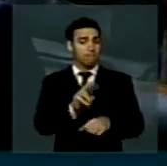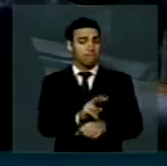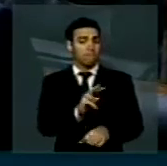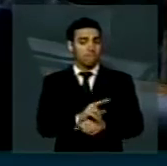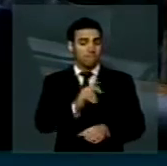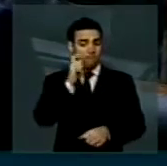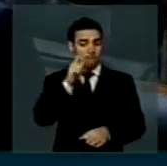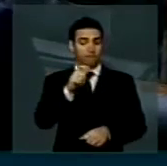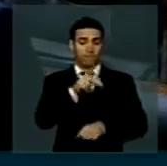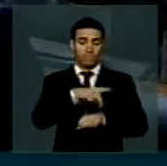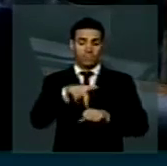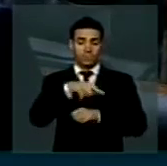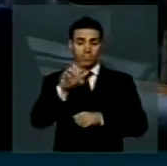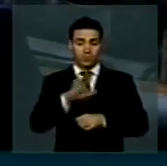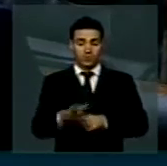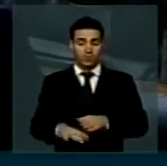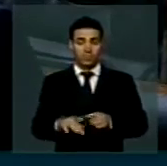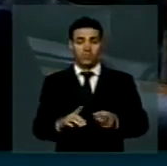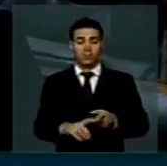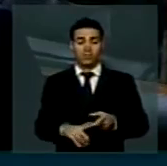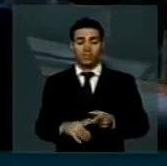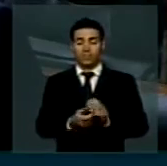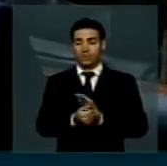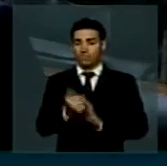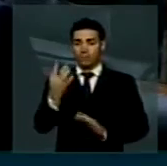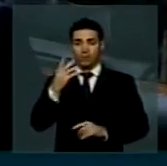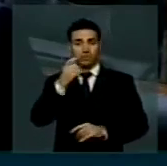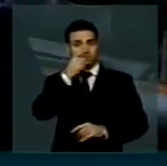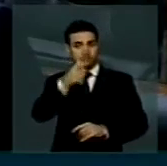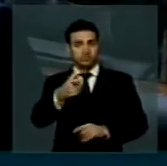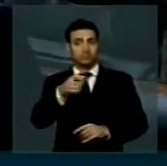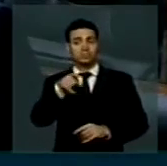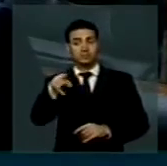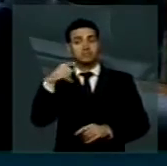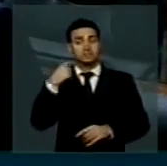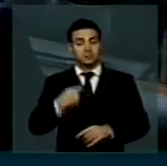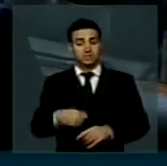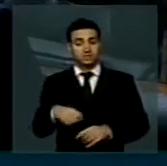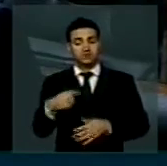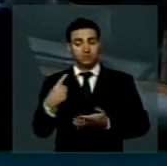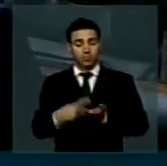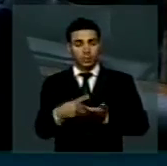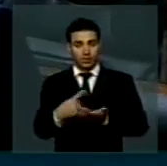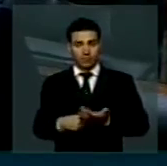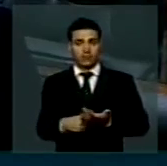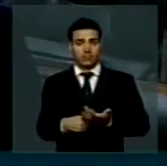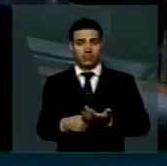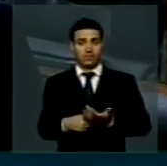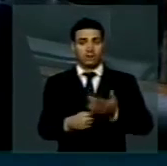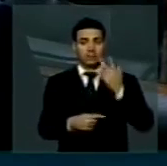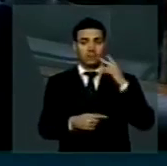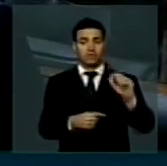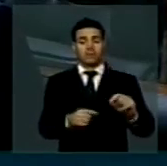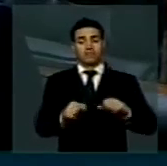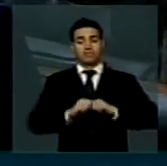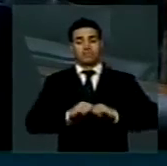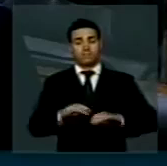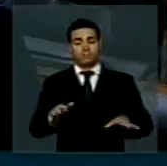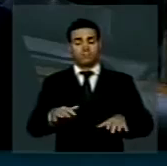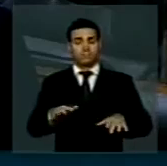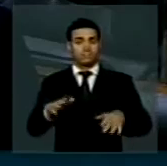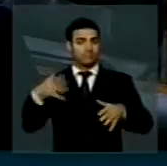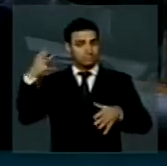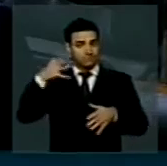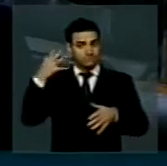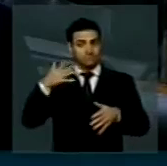de uma nação e com muitos interesses e que você precisa conciliá-los para poder trazer ao plenário